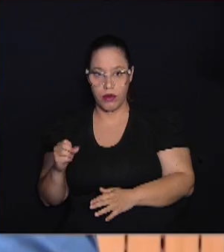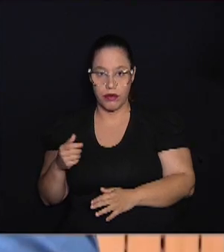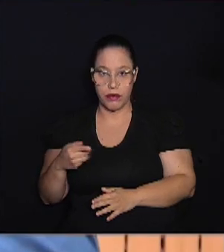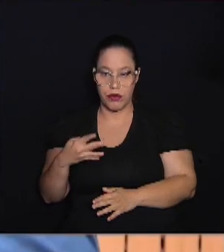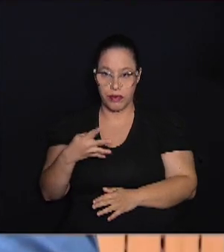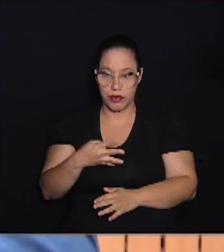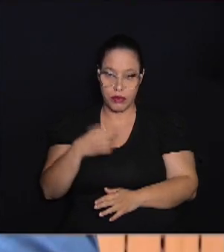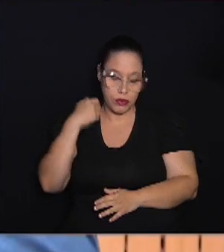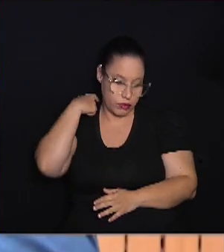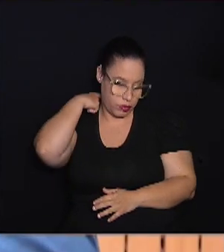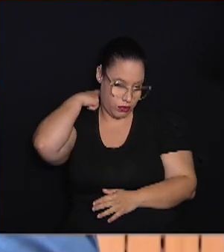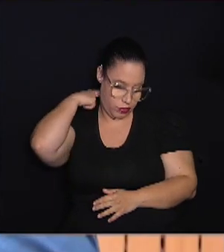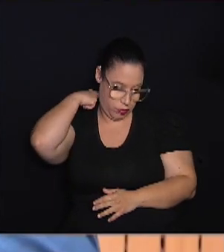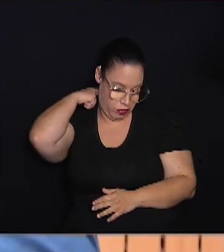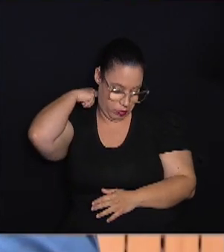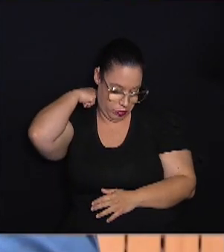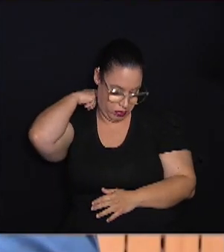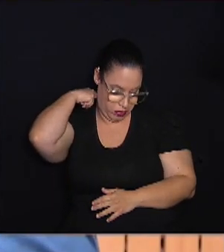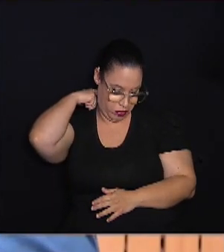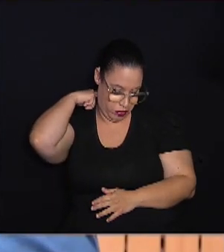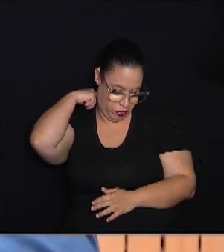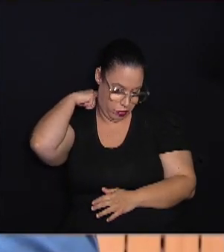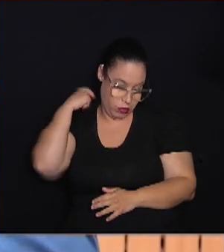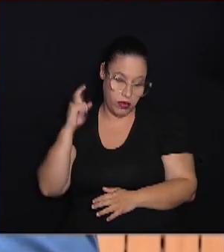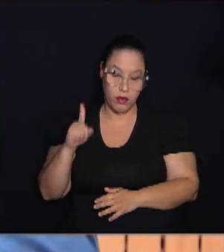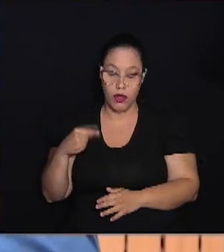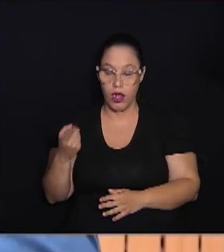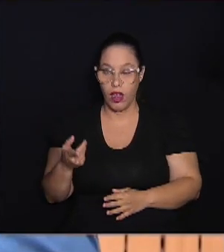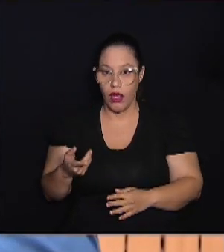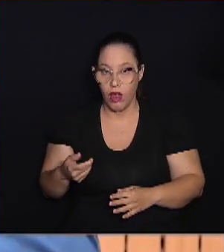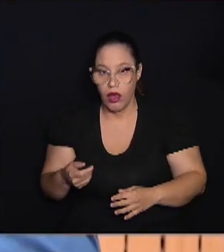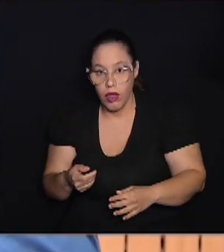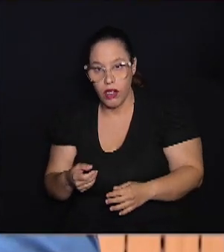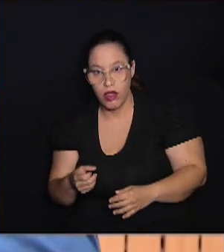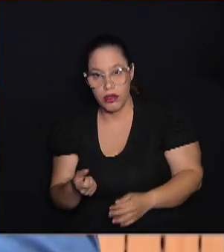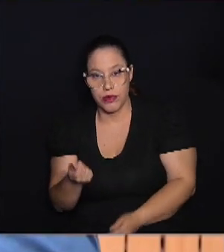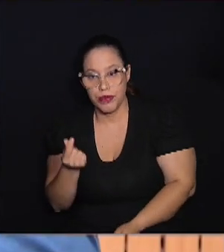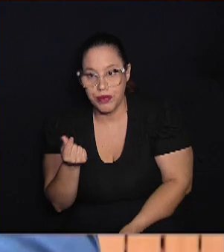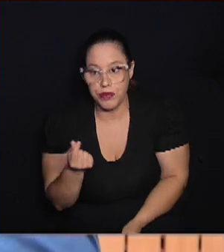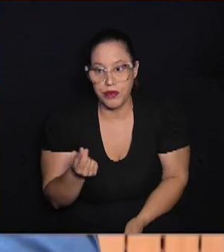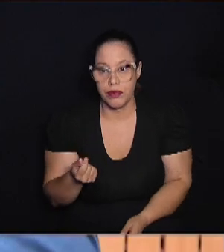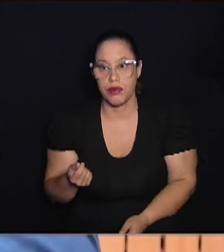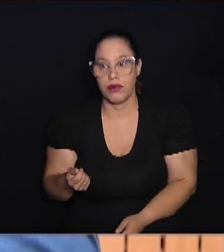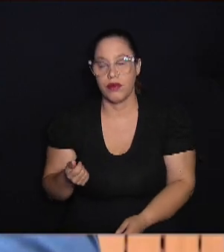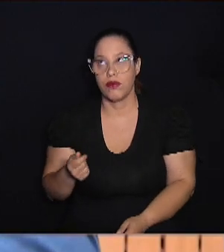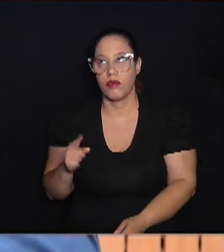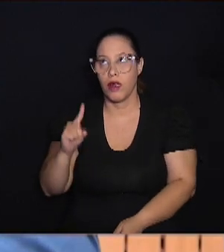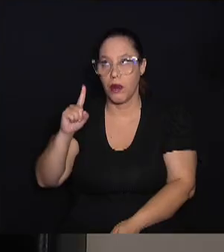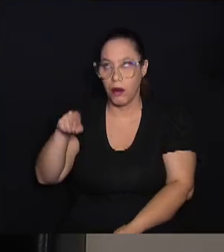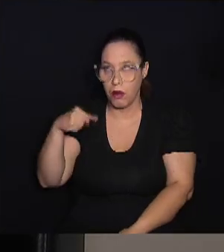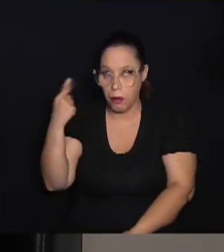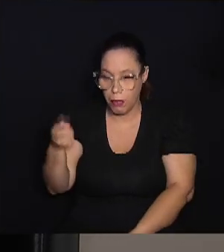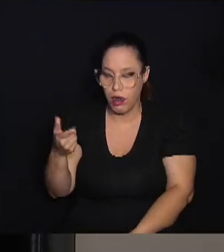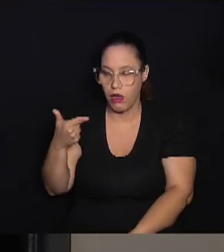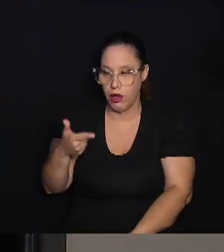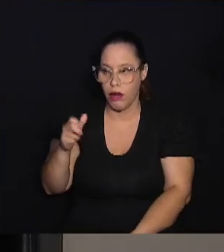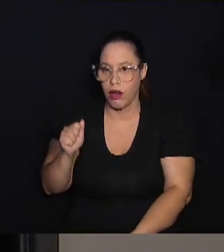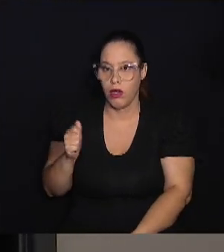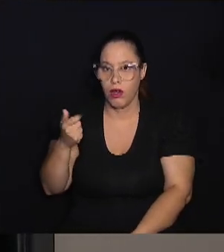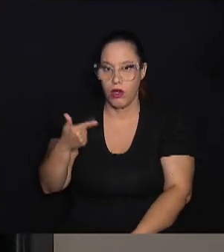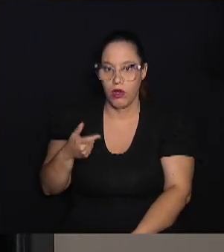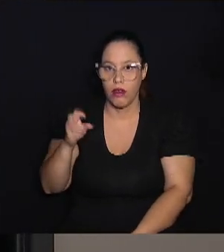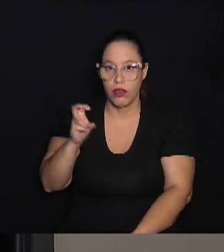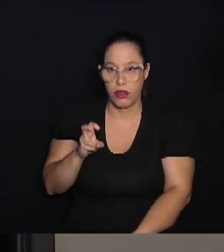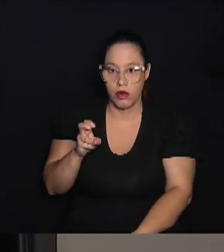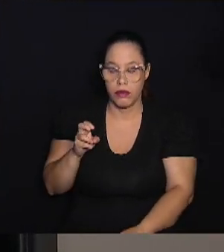Poder Executivo e outra sobre as diretrizes orçamentárias para o ano de 2025. A população,